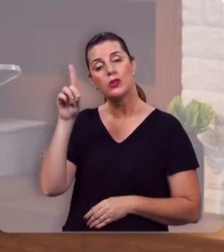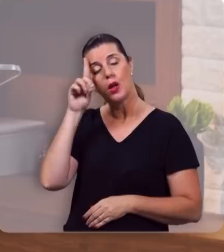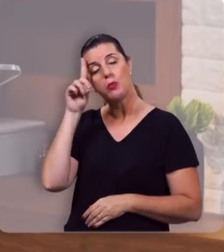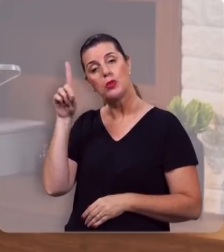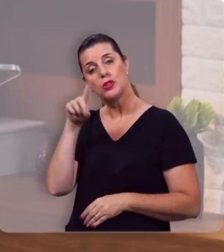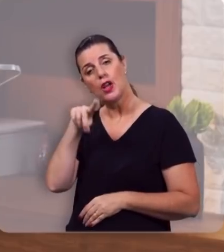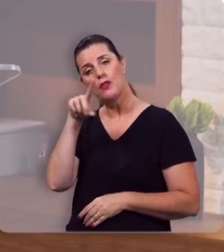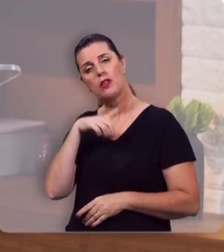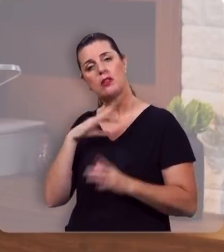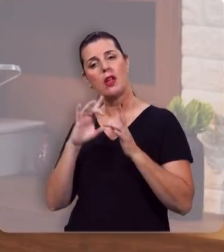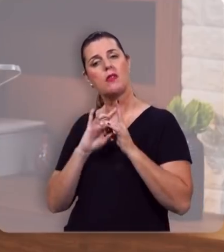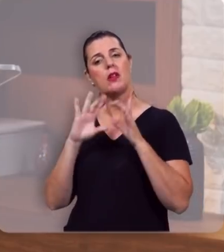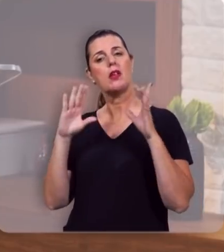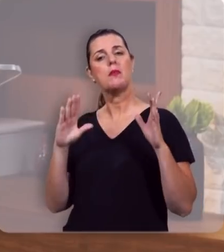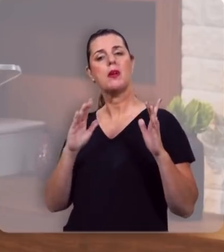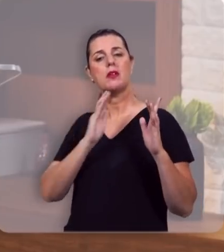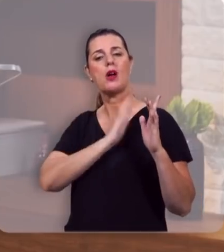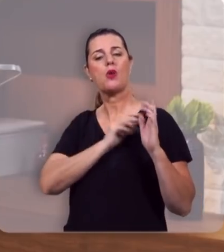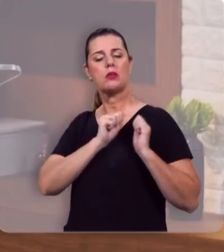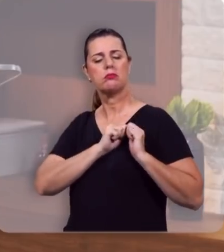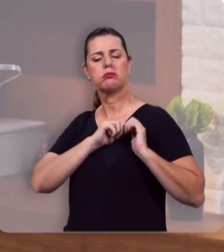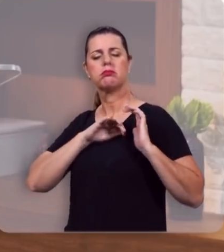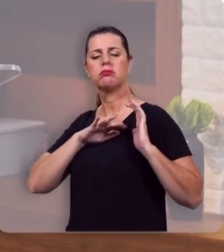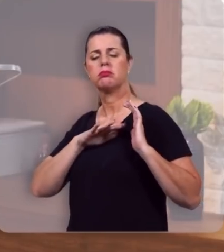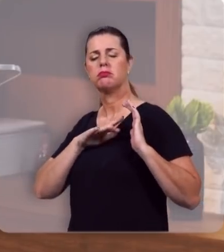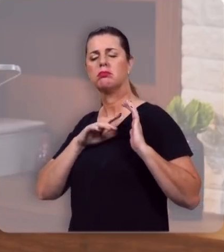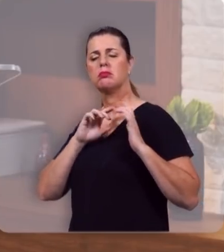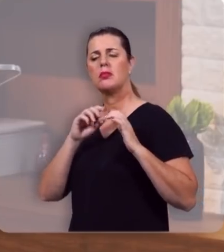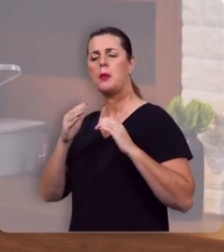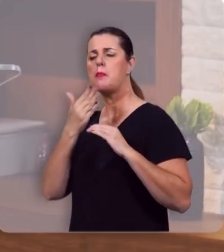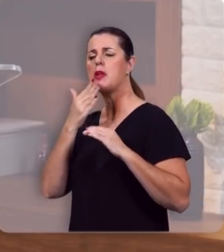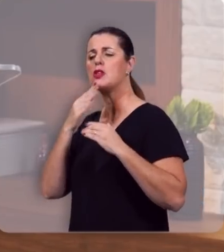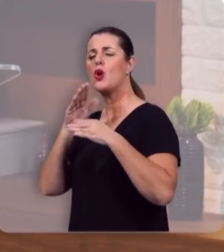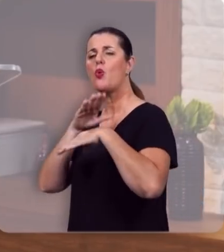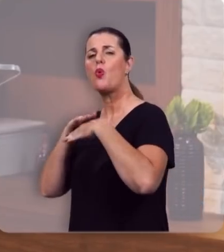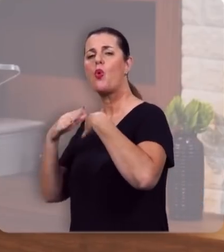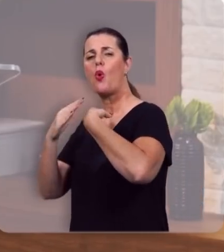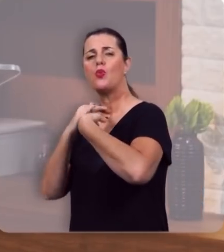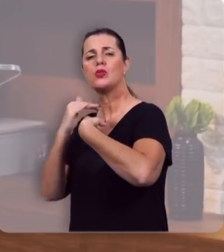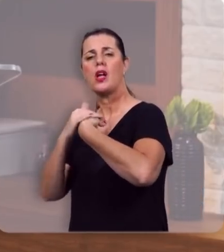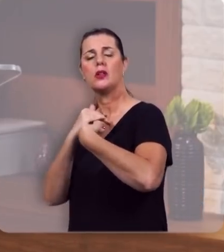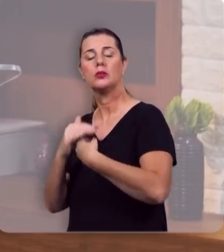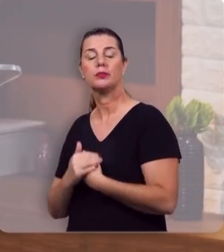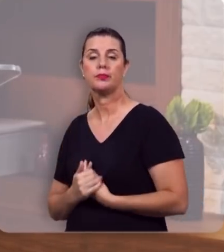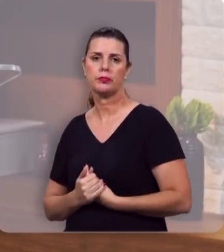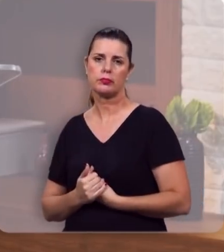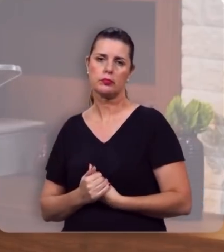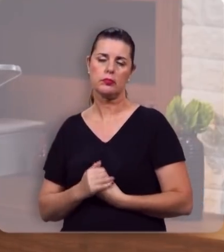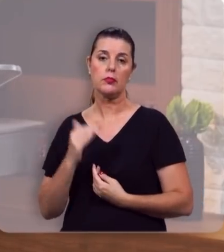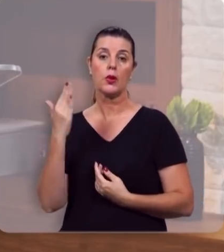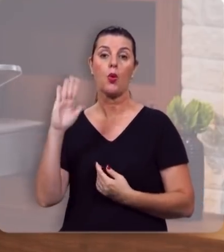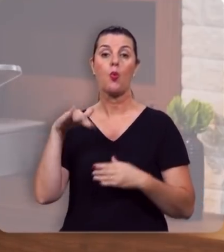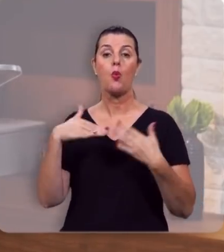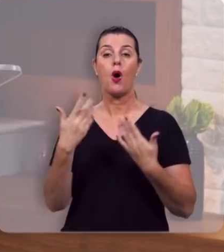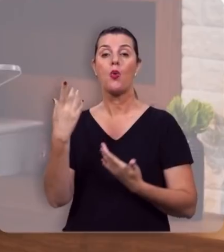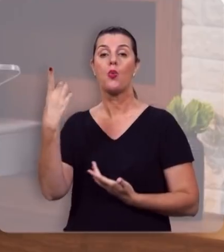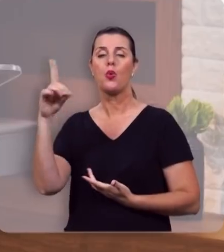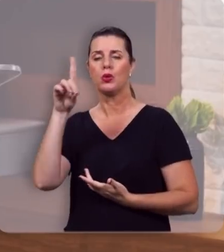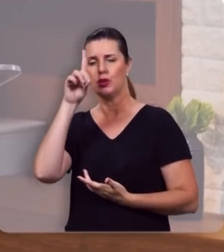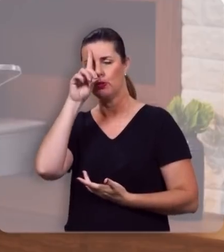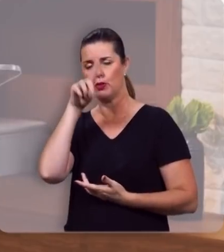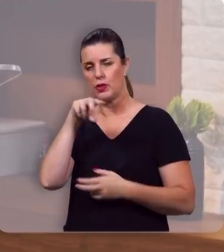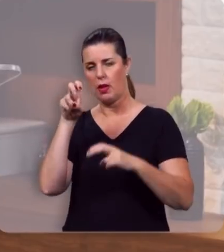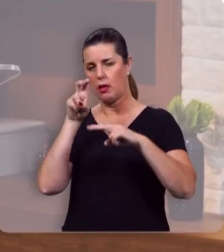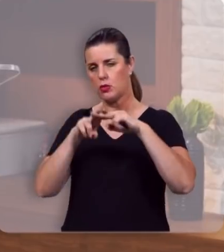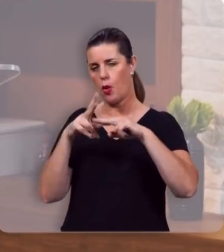você teve liberdade de abrir o coração para o seu pai e para a sua mãe pedindo conselho? Qual foi a última vez que você sentou com